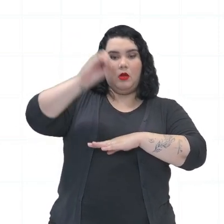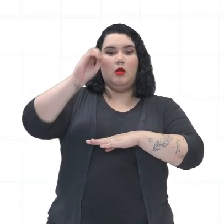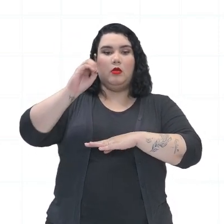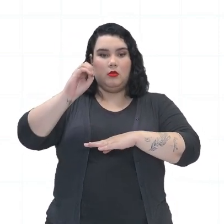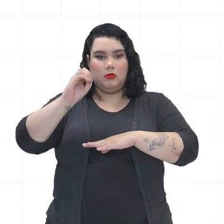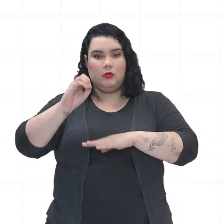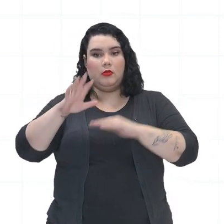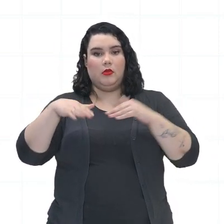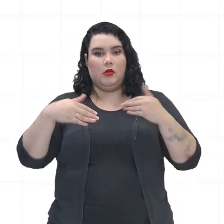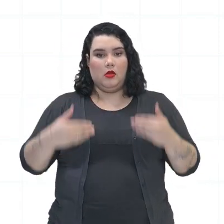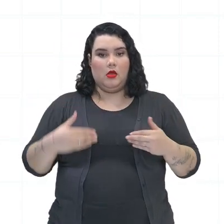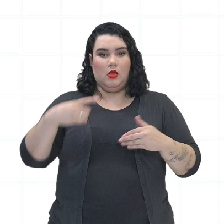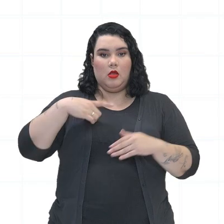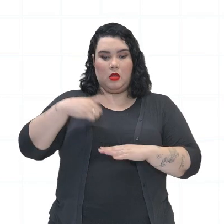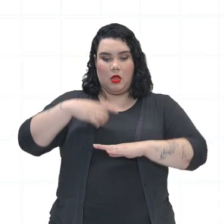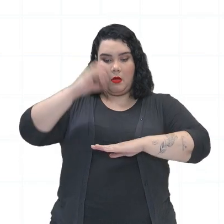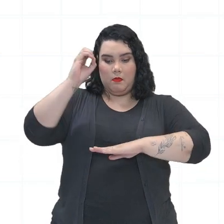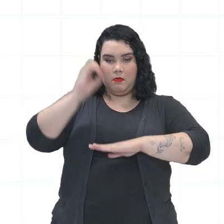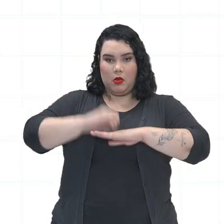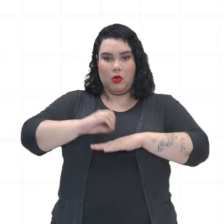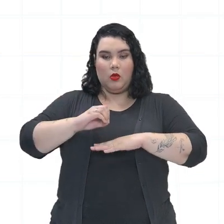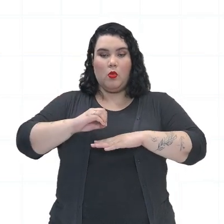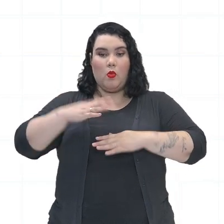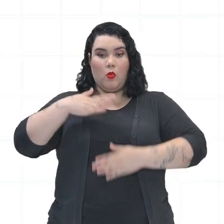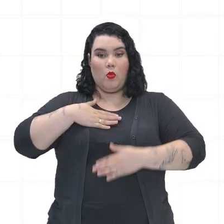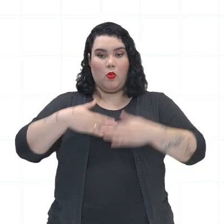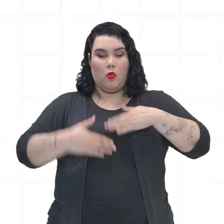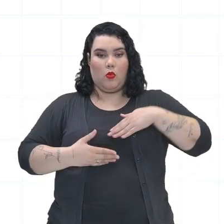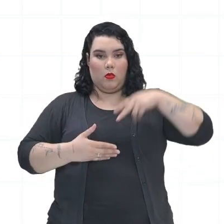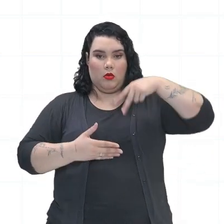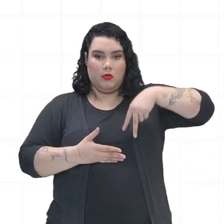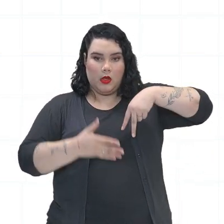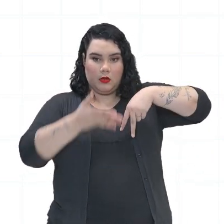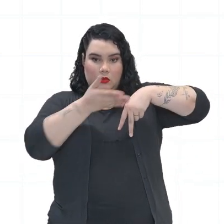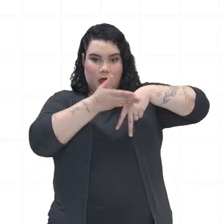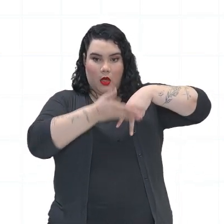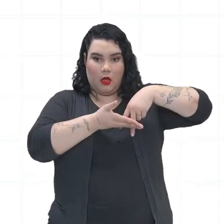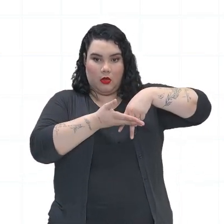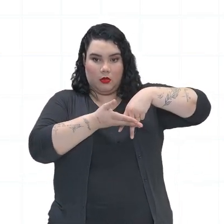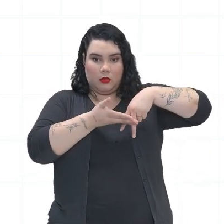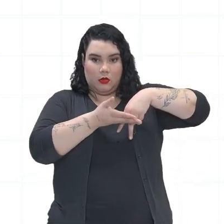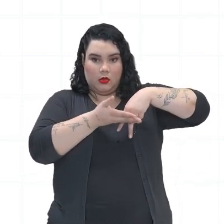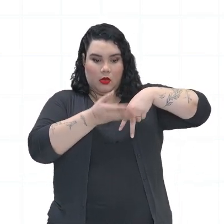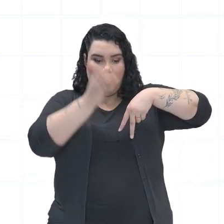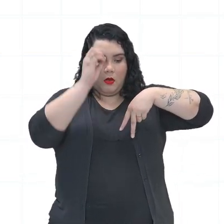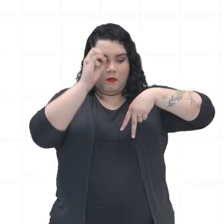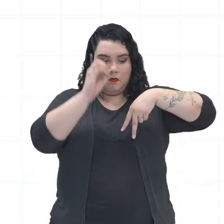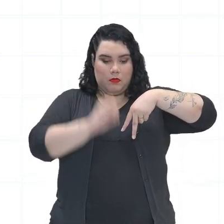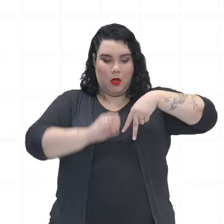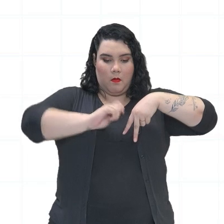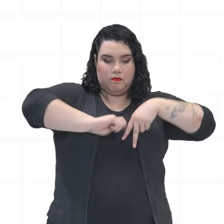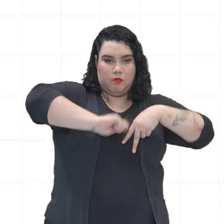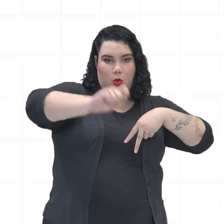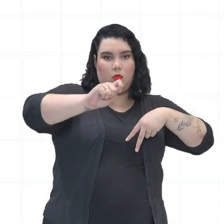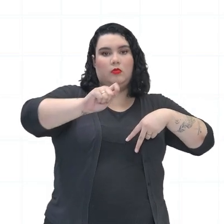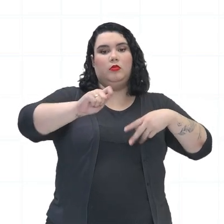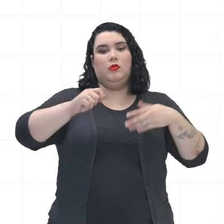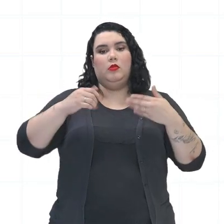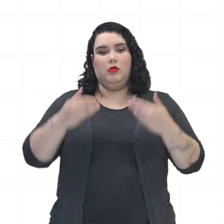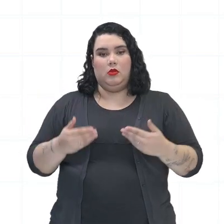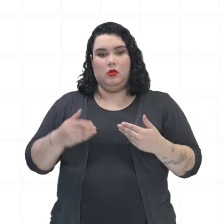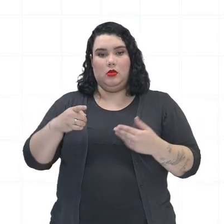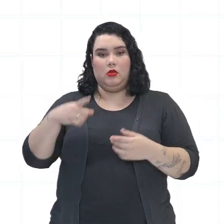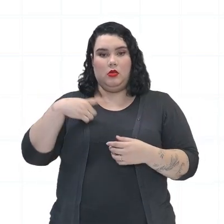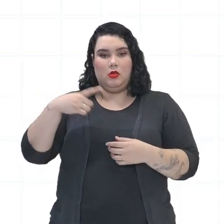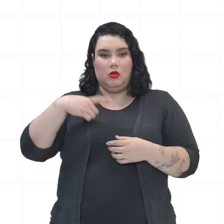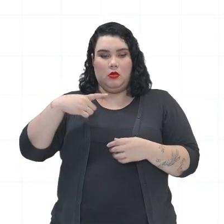ser atingida pelo sacador abaixo do nível da cintura. O jogador devolve a bola quando ela